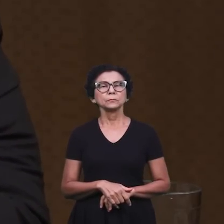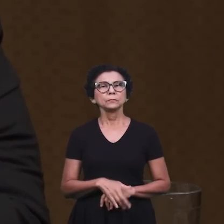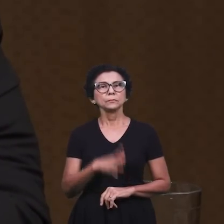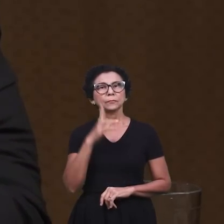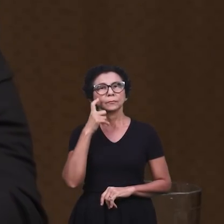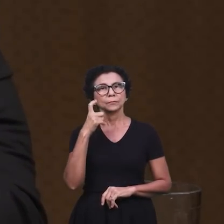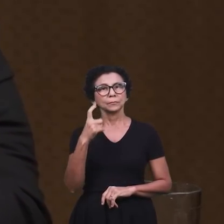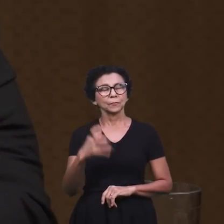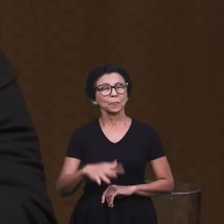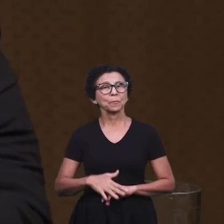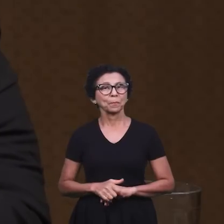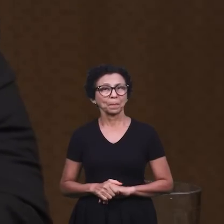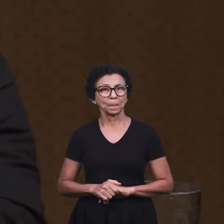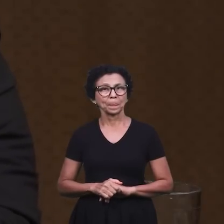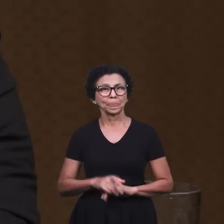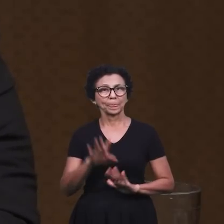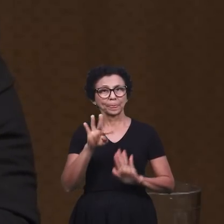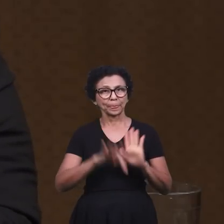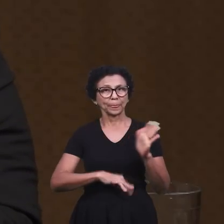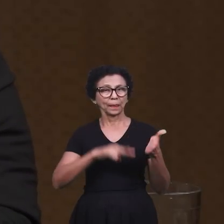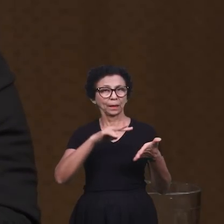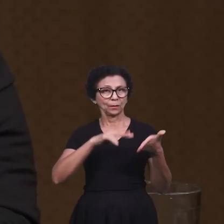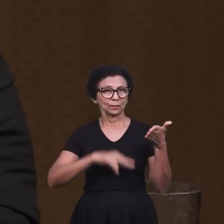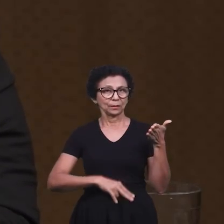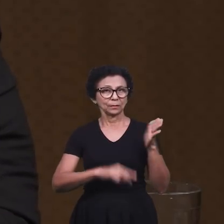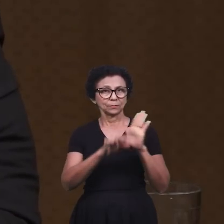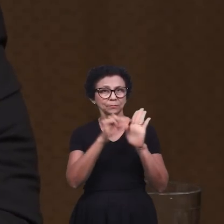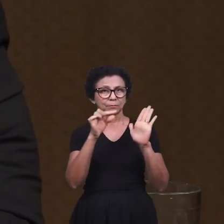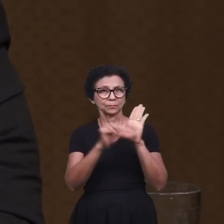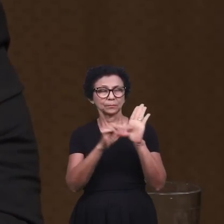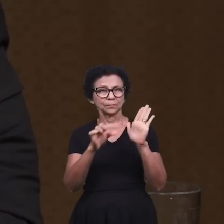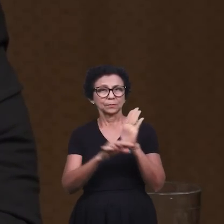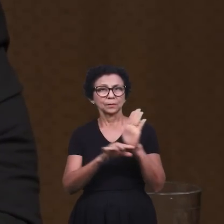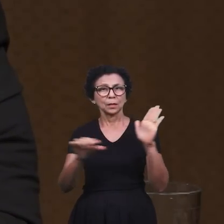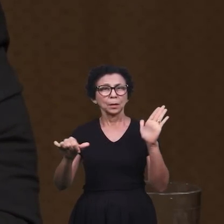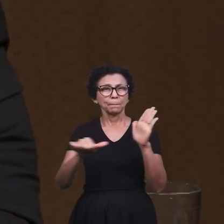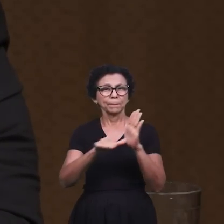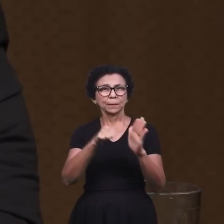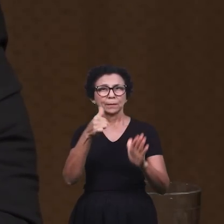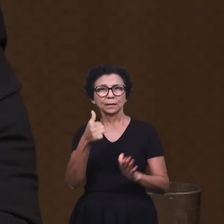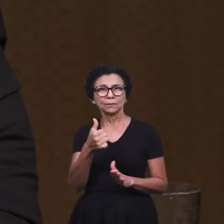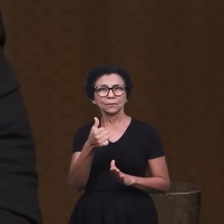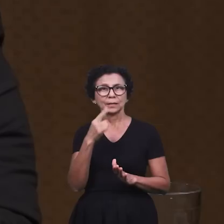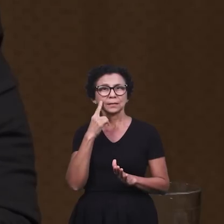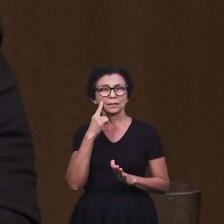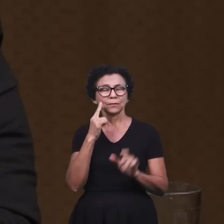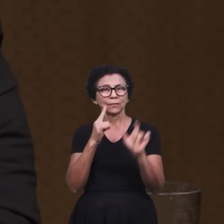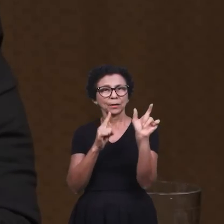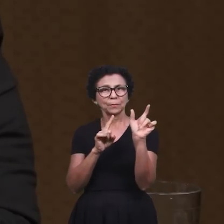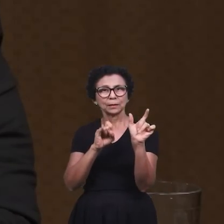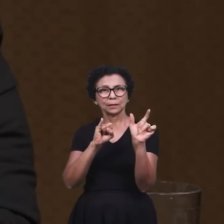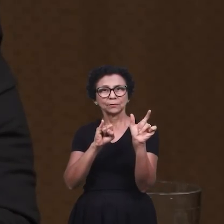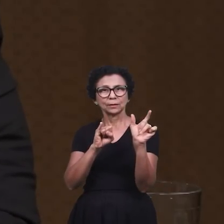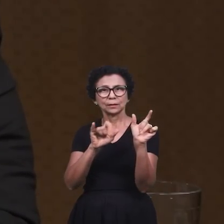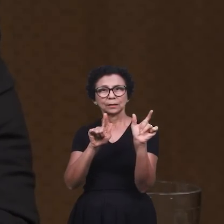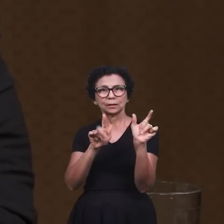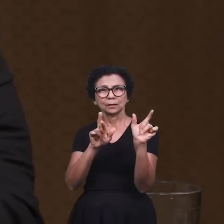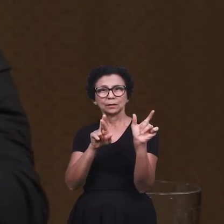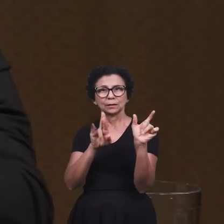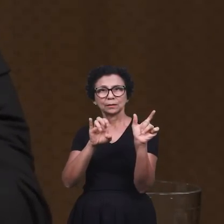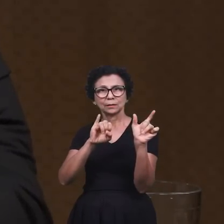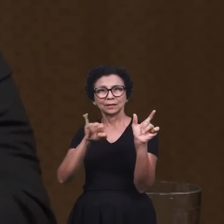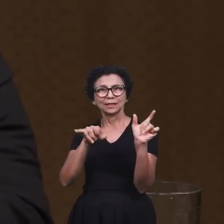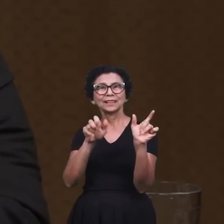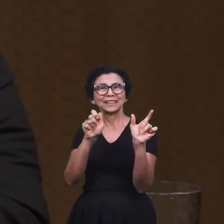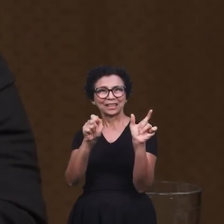para o fato de que na leitura desses versículos vai pela primeira vez surgir a palavra igreja na Bíblia, no Novo Testamento, na